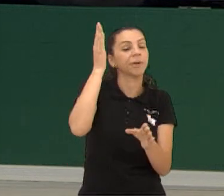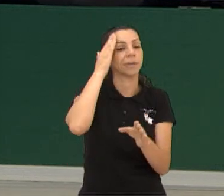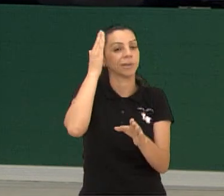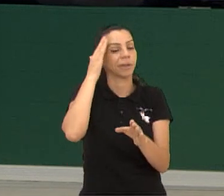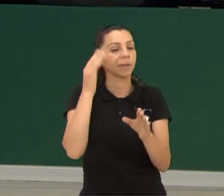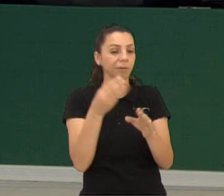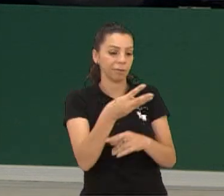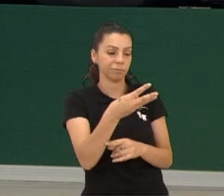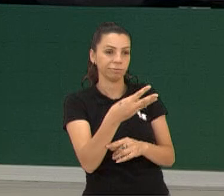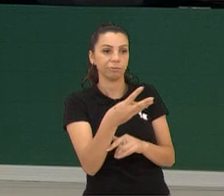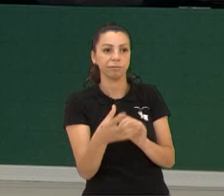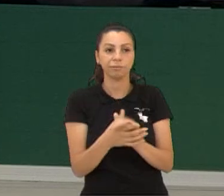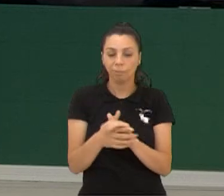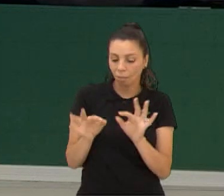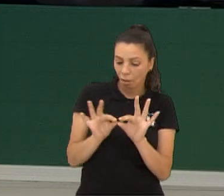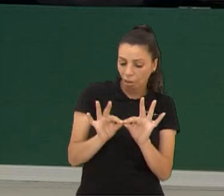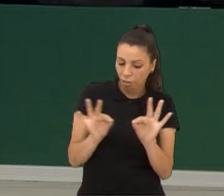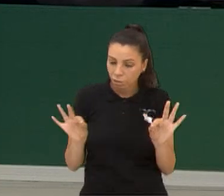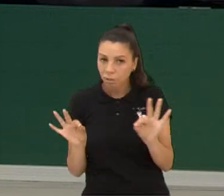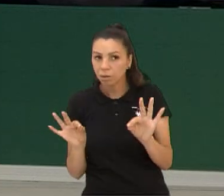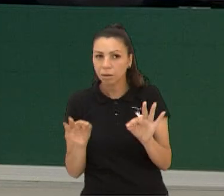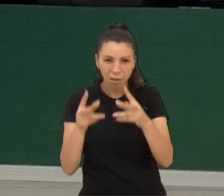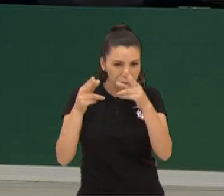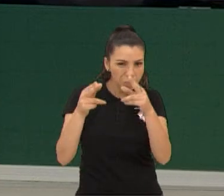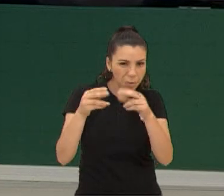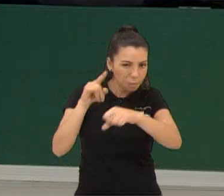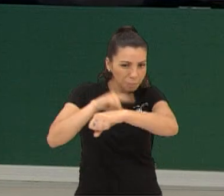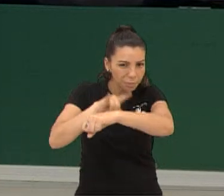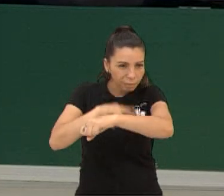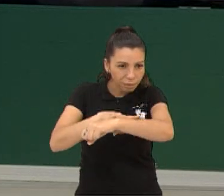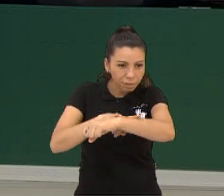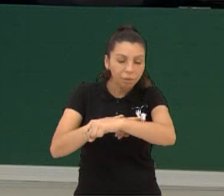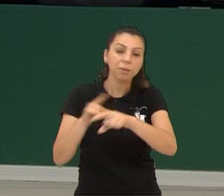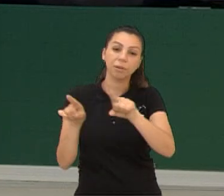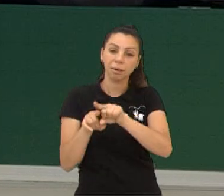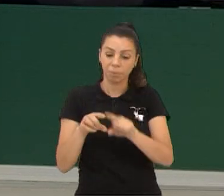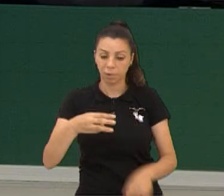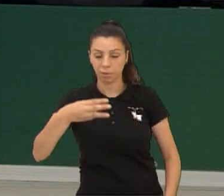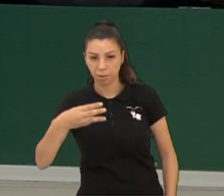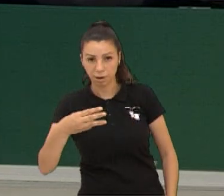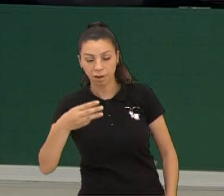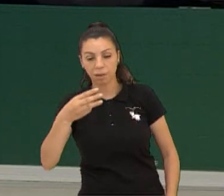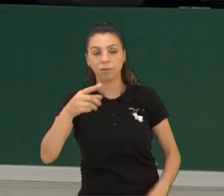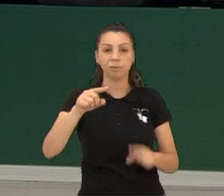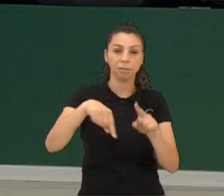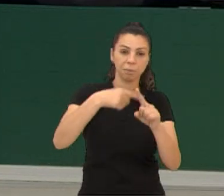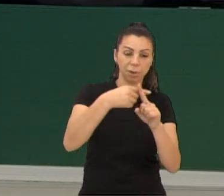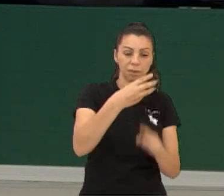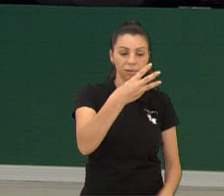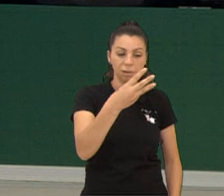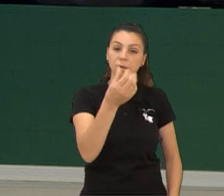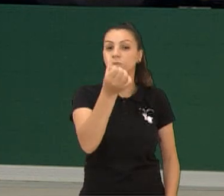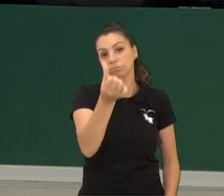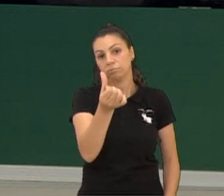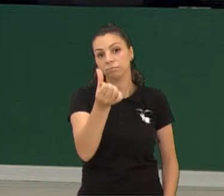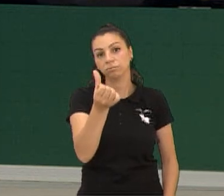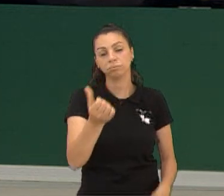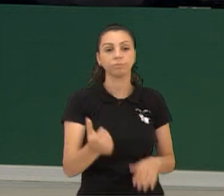ter 3. E aqui? Não é essa mesma aqui? Então, aqui eu sei que vai ter 3. Então, 3 mais 3 dá esse 6